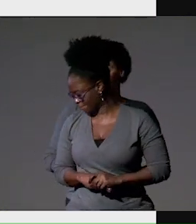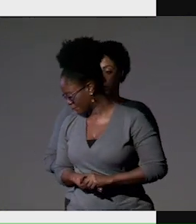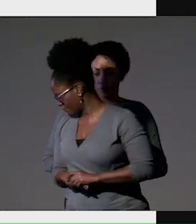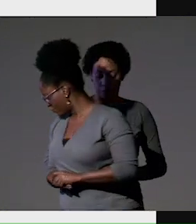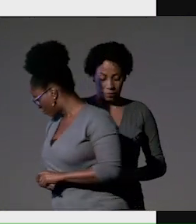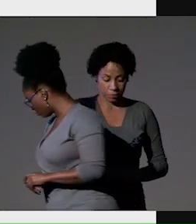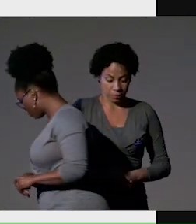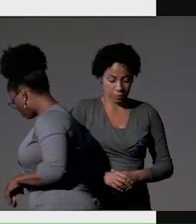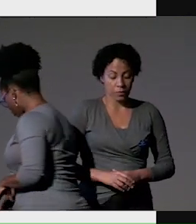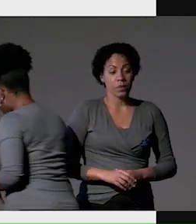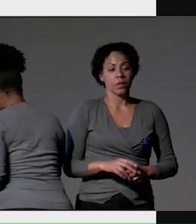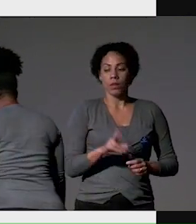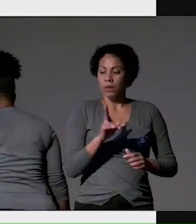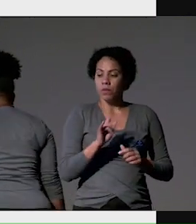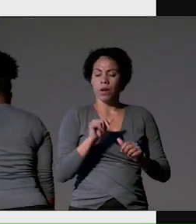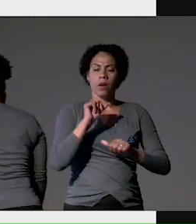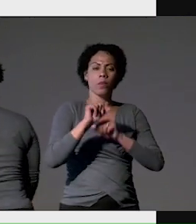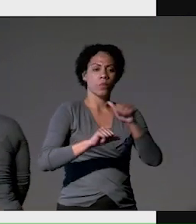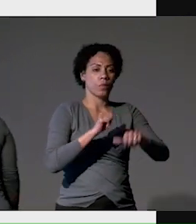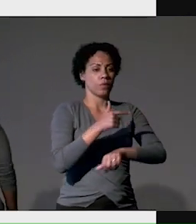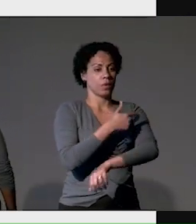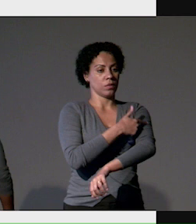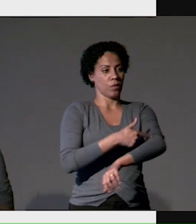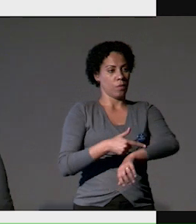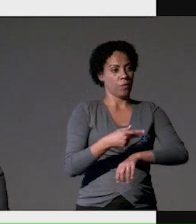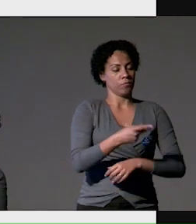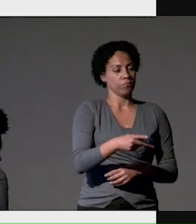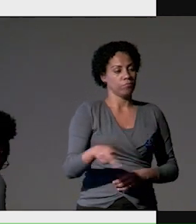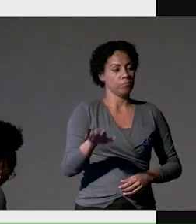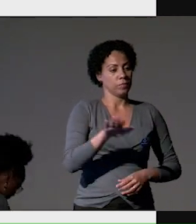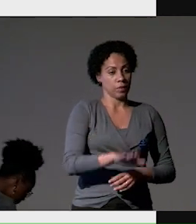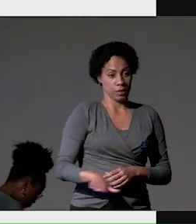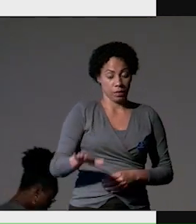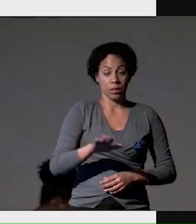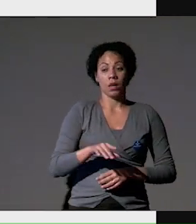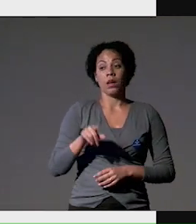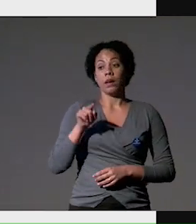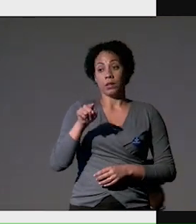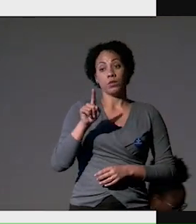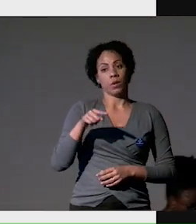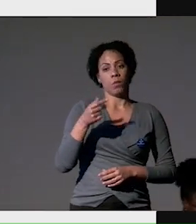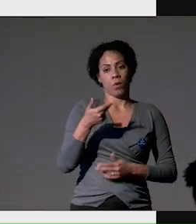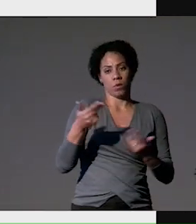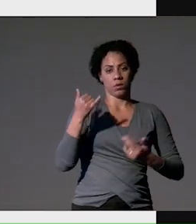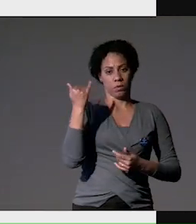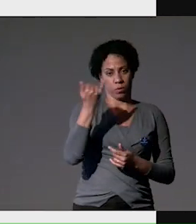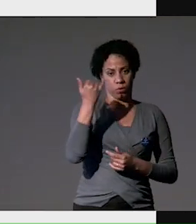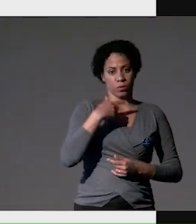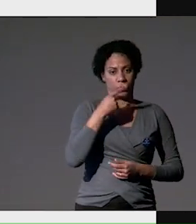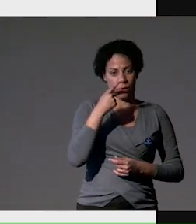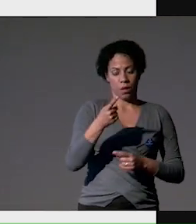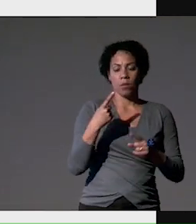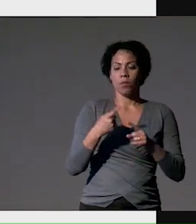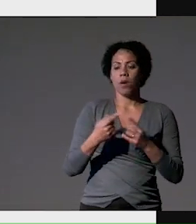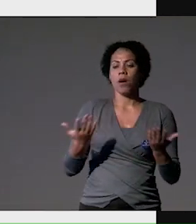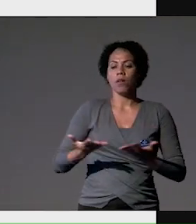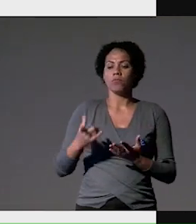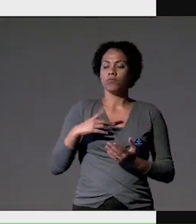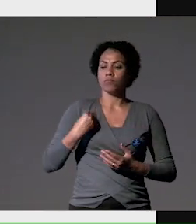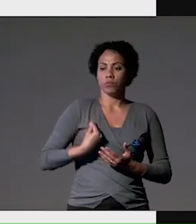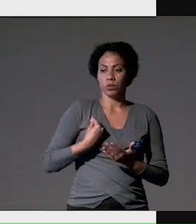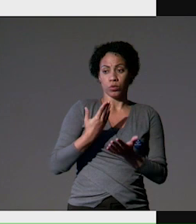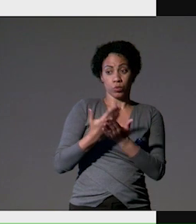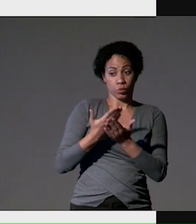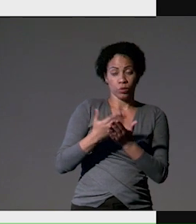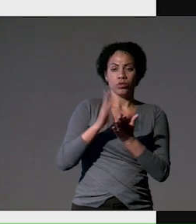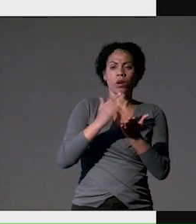vai tendo mudanças de comportamento significativas na criança. Essa é uma coisa que eu gostaria de pontuar também. Hoje a gente está estudando, e cada vez tem